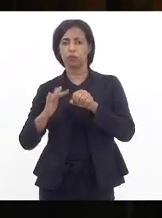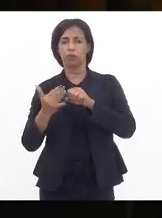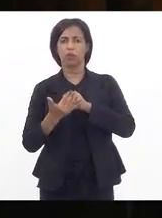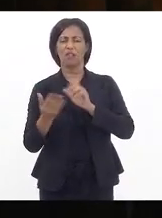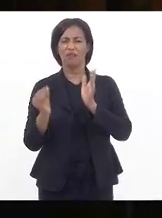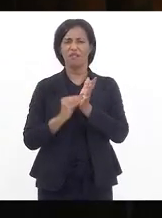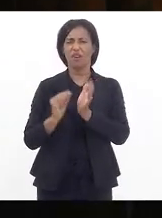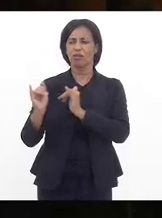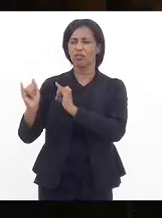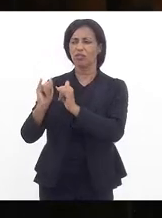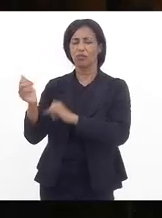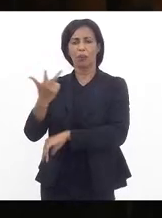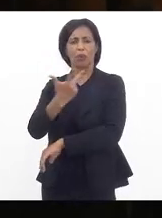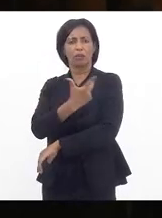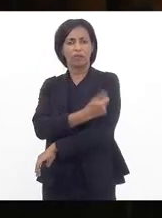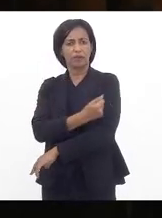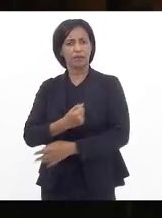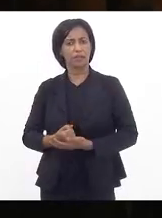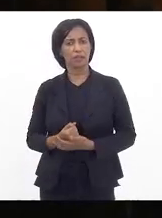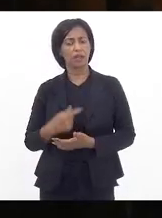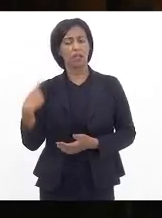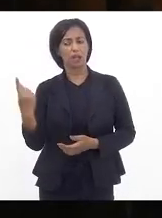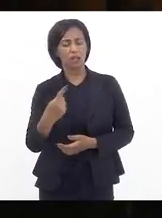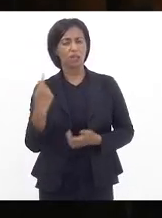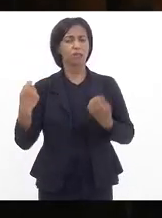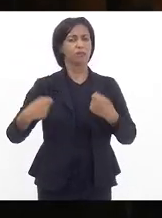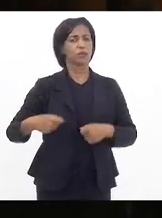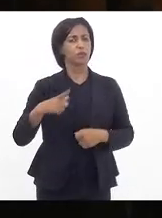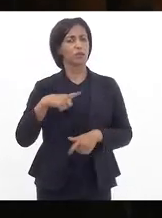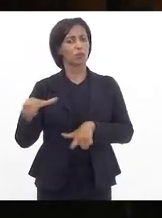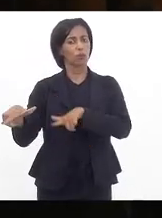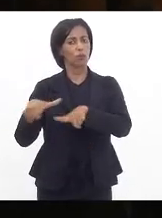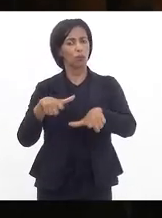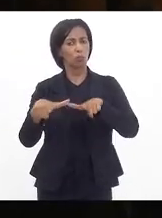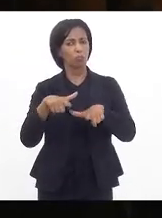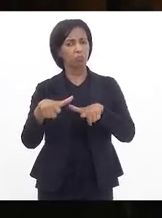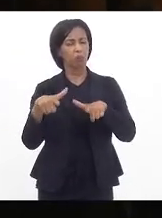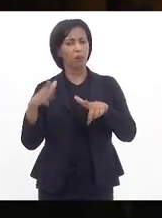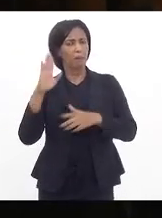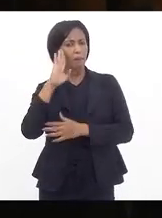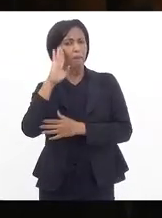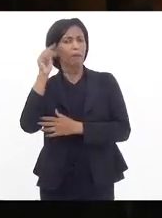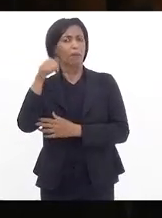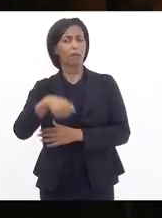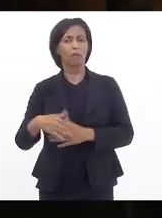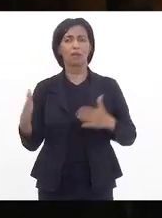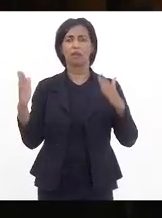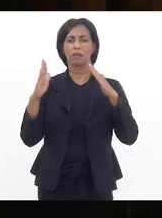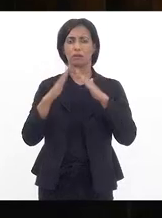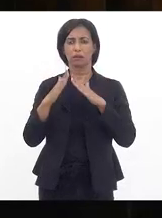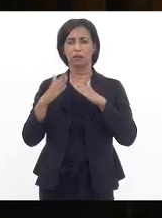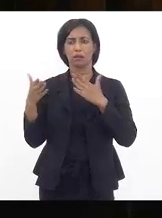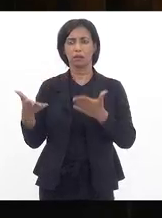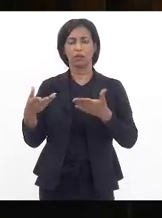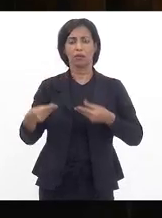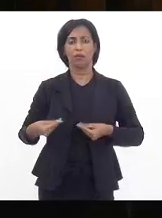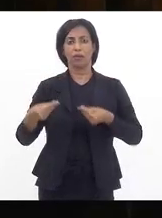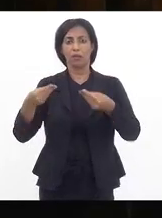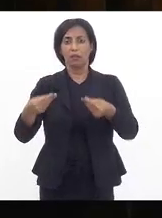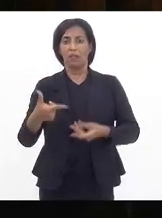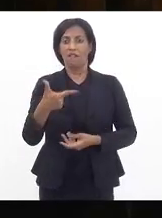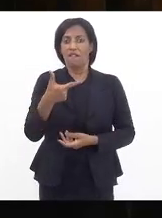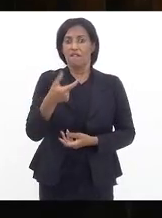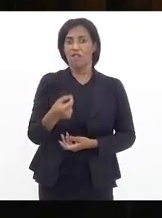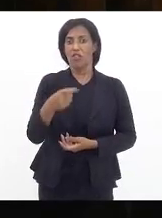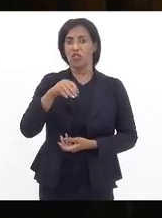desinformação com relação a vacina a gente teve um trabalho essencial dentro dessa casa que foi a entrega de